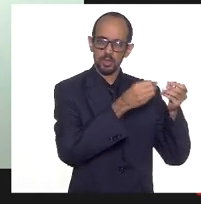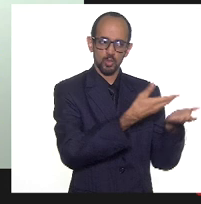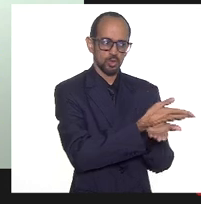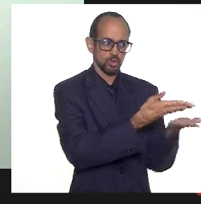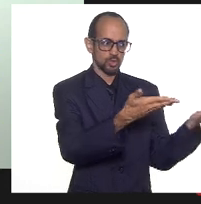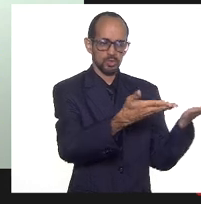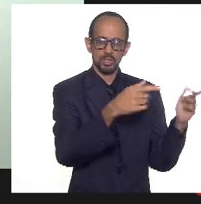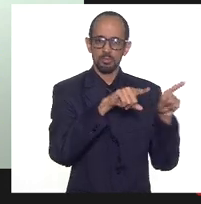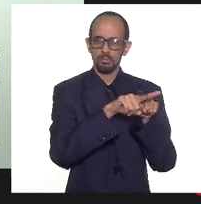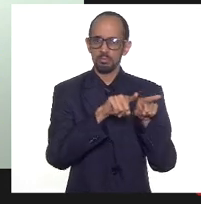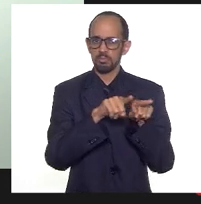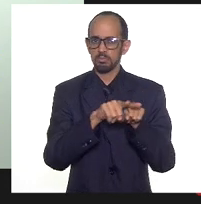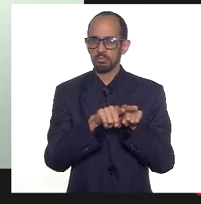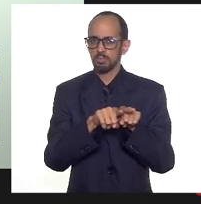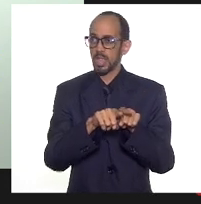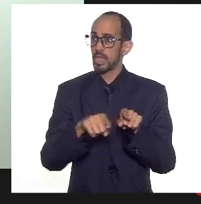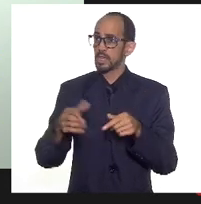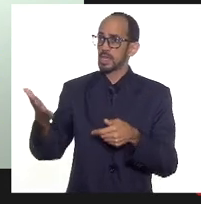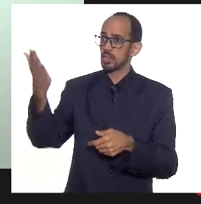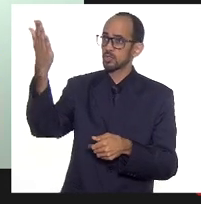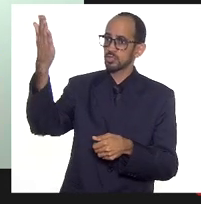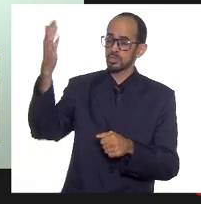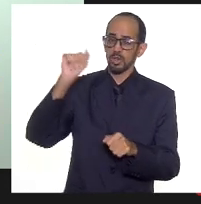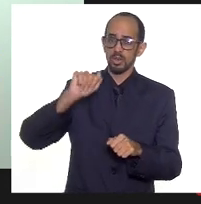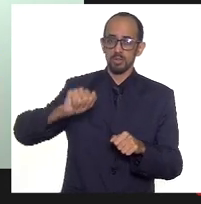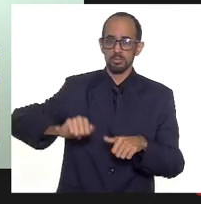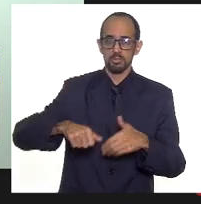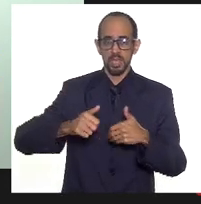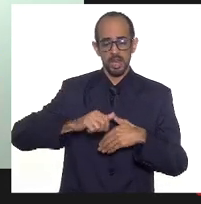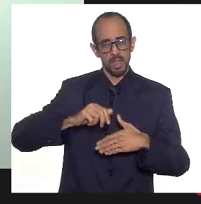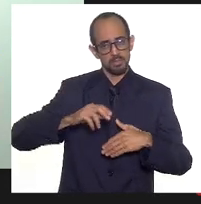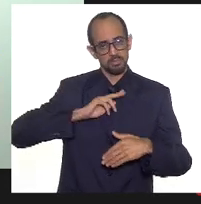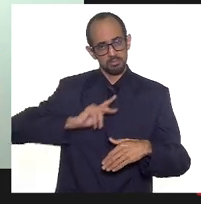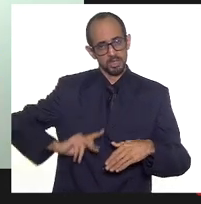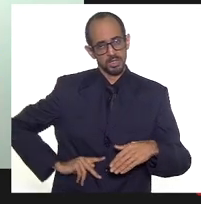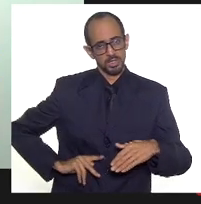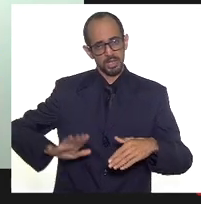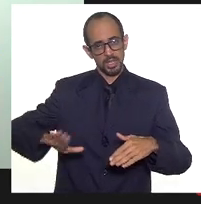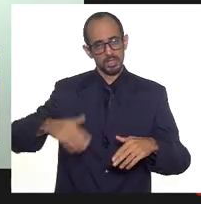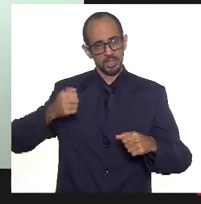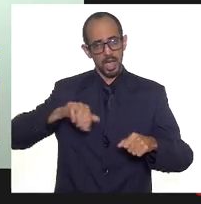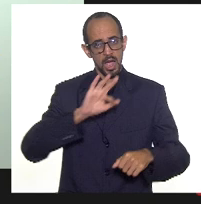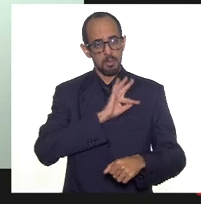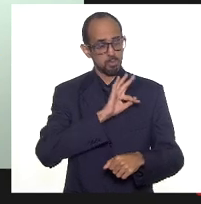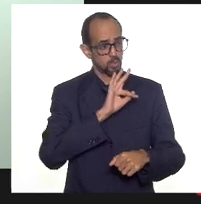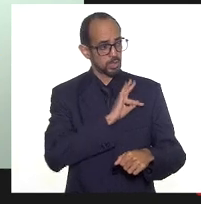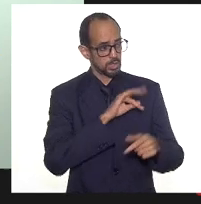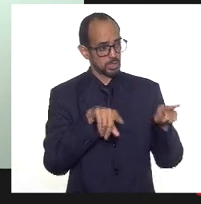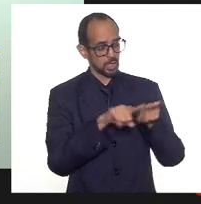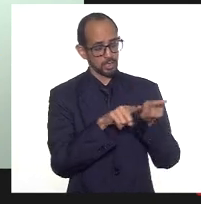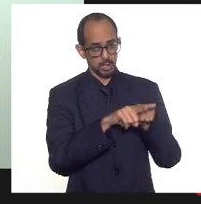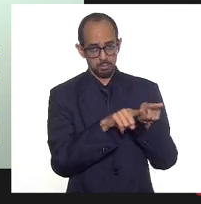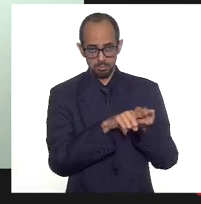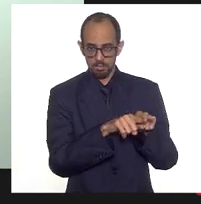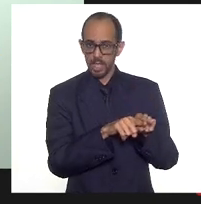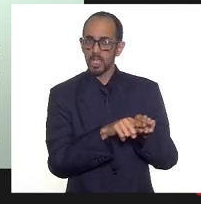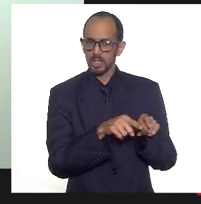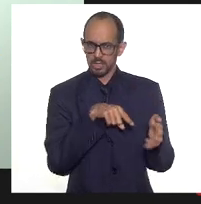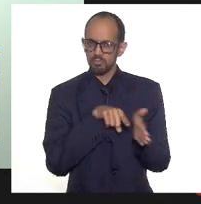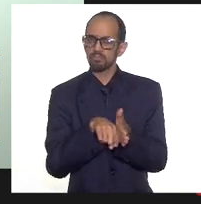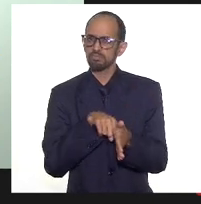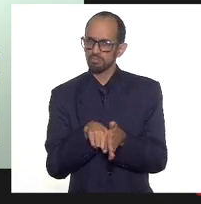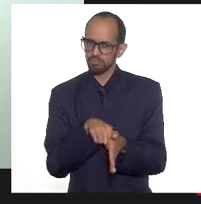Excelência pela brilhante condução. A Polícia Civil tem feito um brilhante trabalho de investigação contra esses atos e a gente